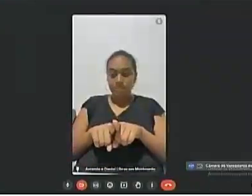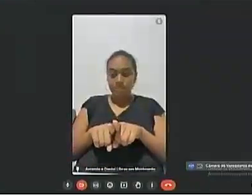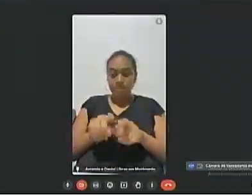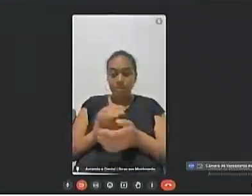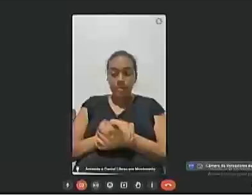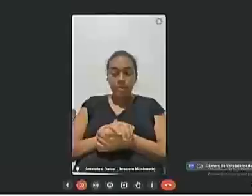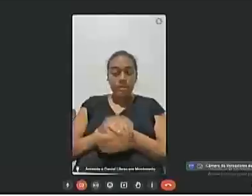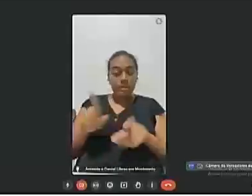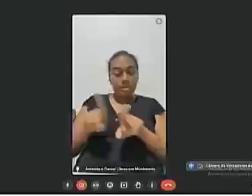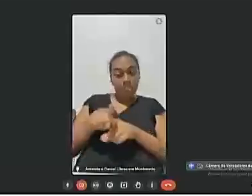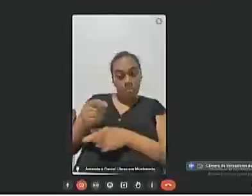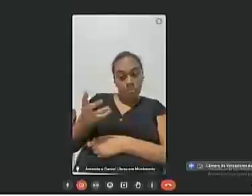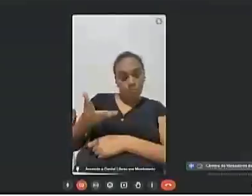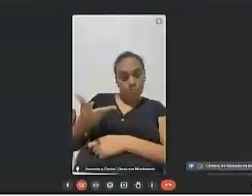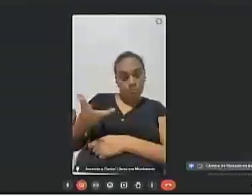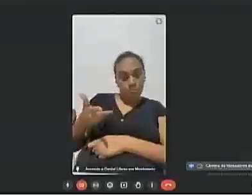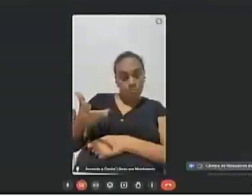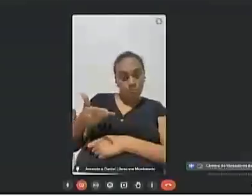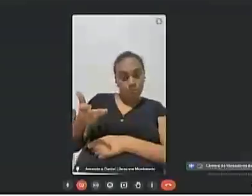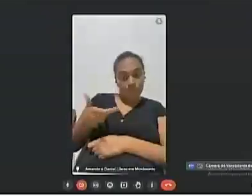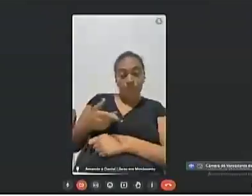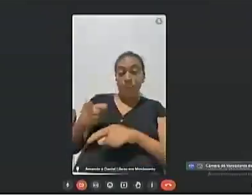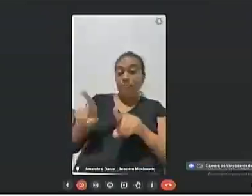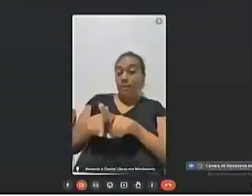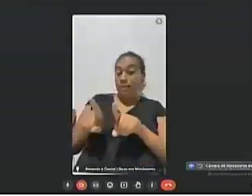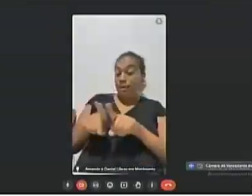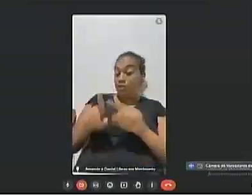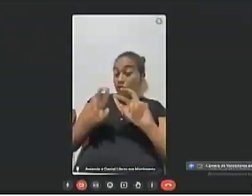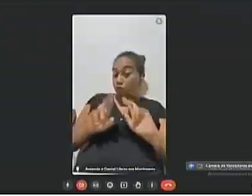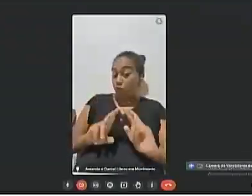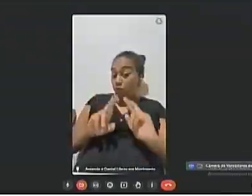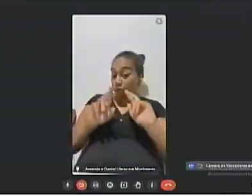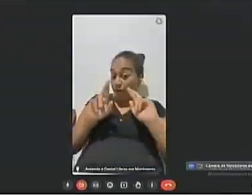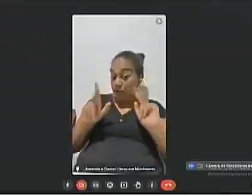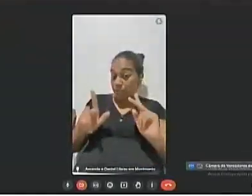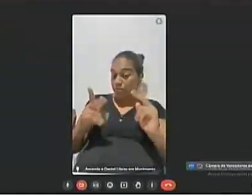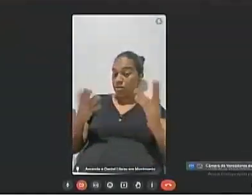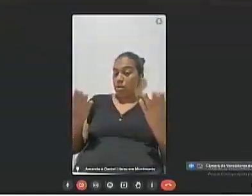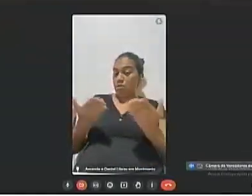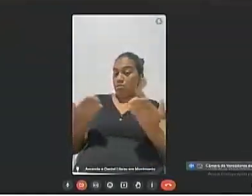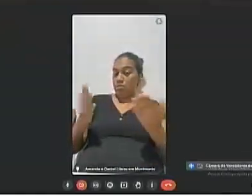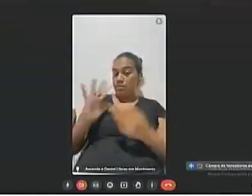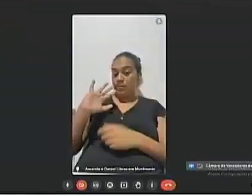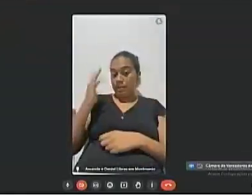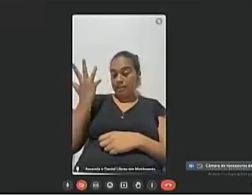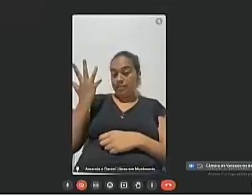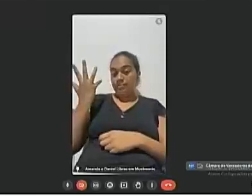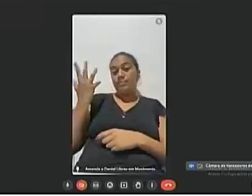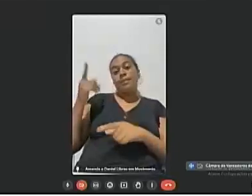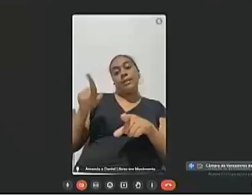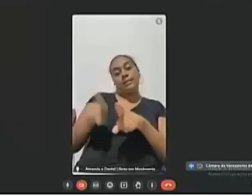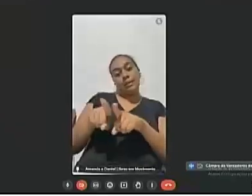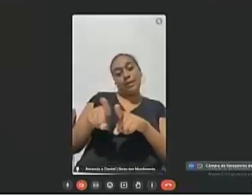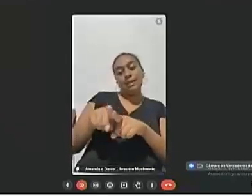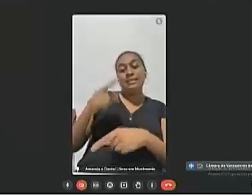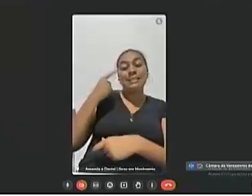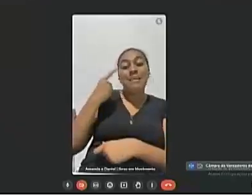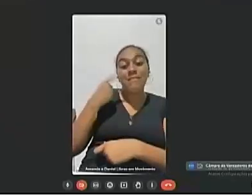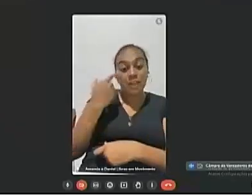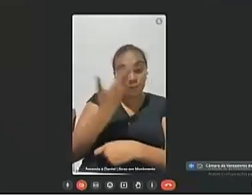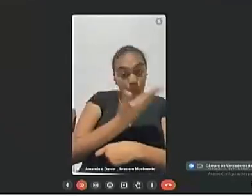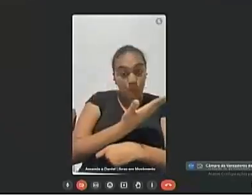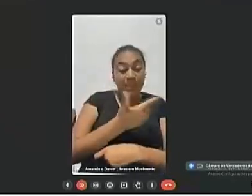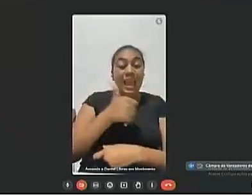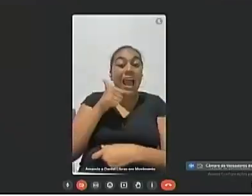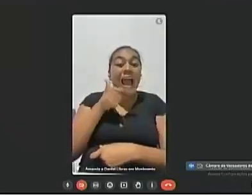assim, completamente diferente do que ocorre hoje na corredeira. Que é isso daqui a corredeira. É o que a água tem que superar